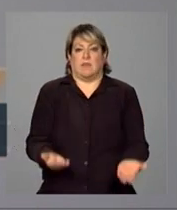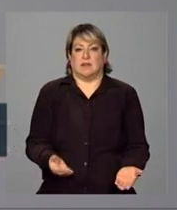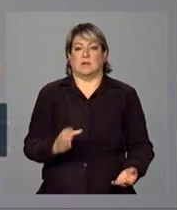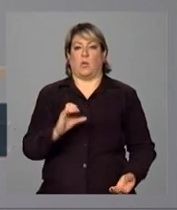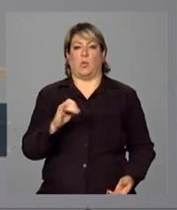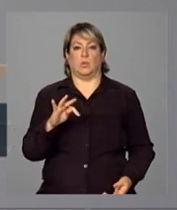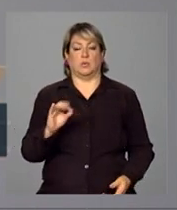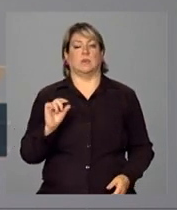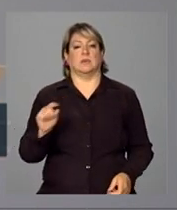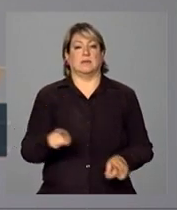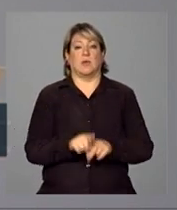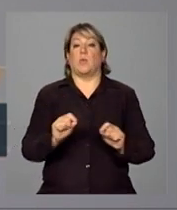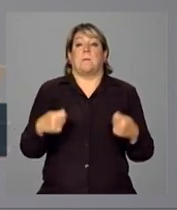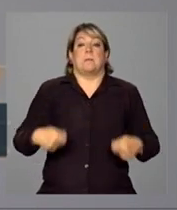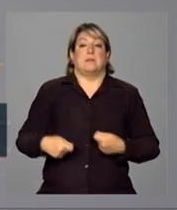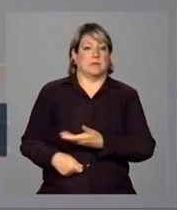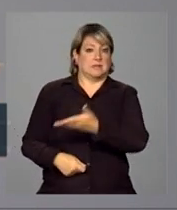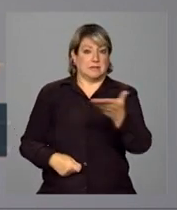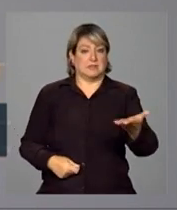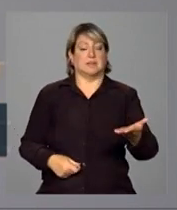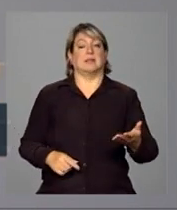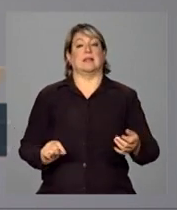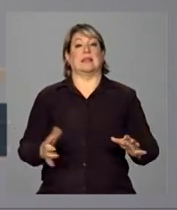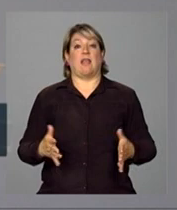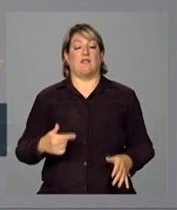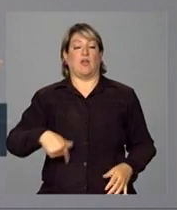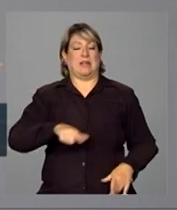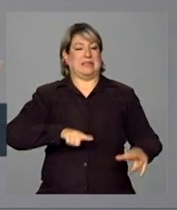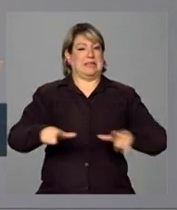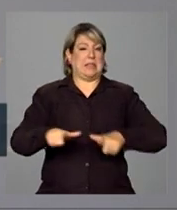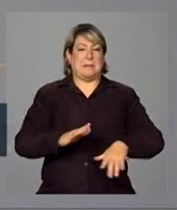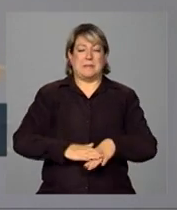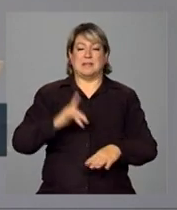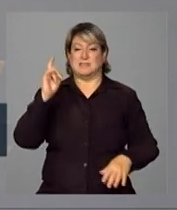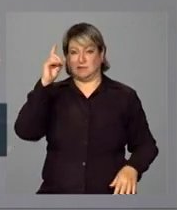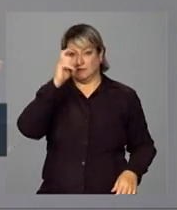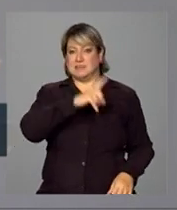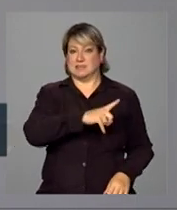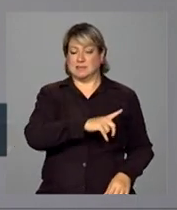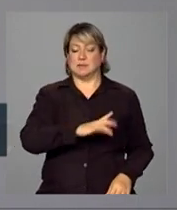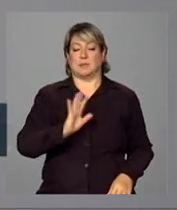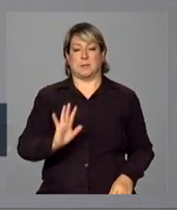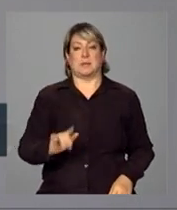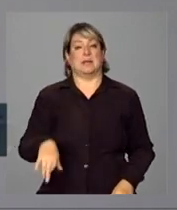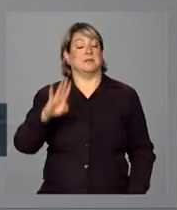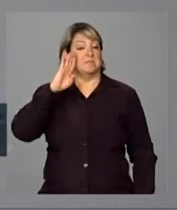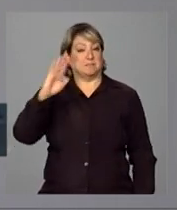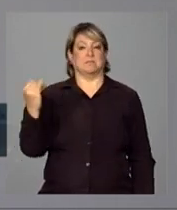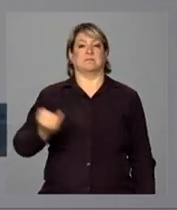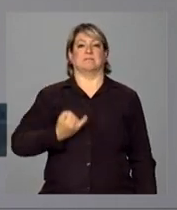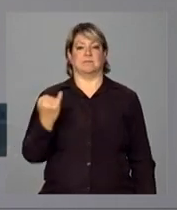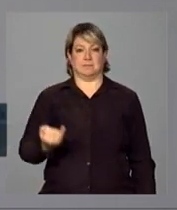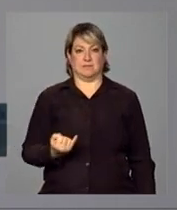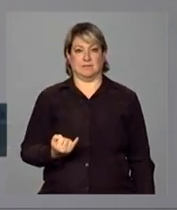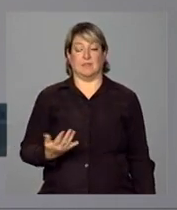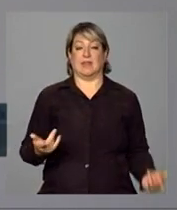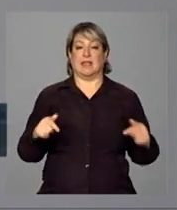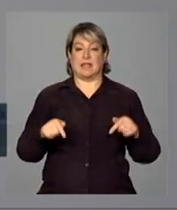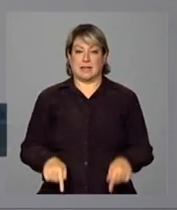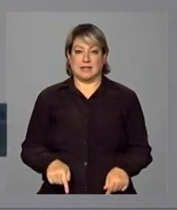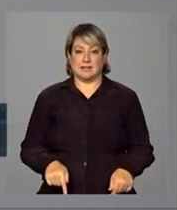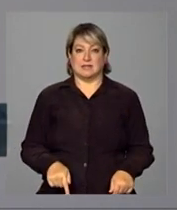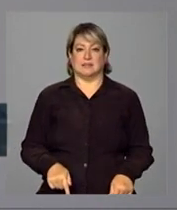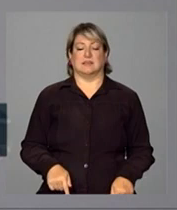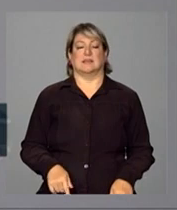demanda que existe, é talvez o nosso trabalho mais difícil e é o fundamental. E essa tem sido